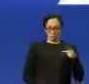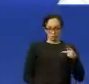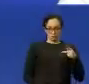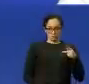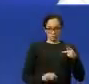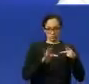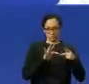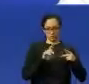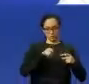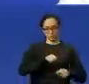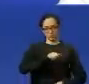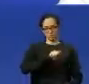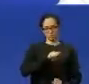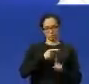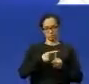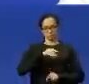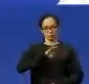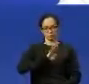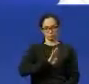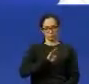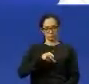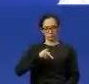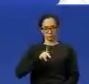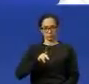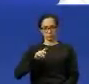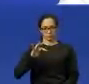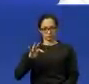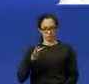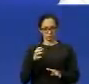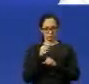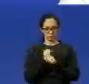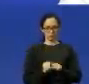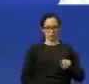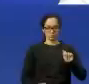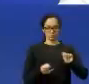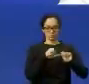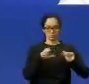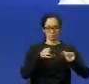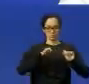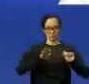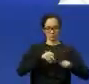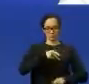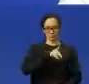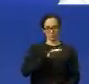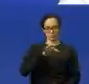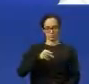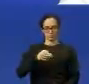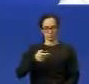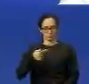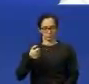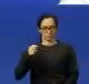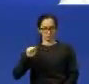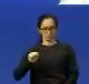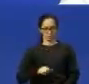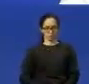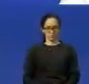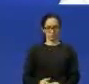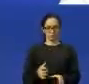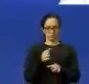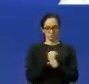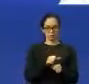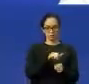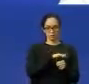mais B cosseno de KT, a pressão mínima a gente faria A menos B cosseno de KT igual a 78. E a pressão